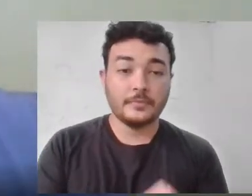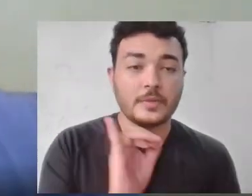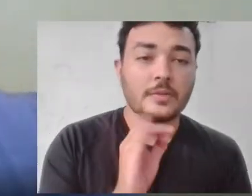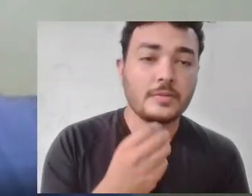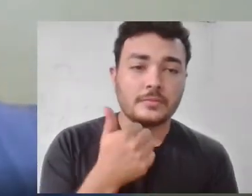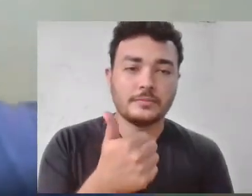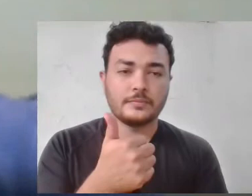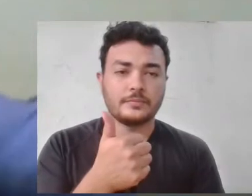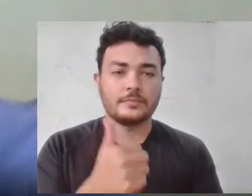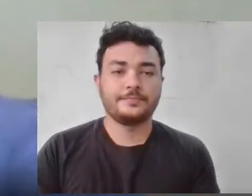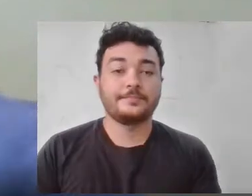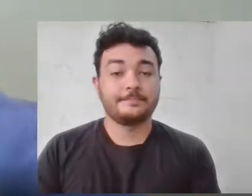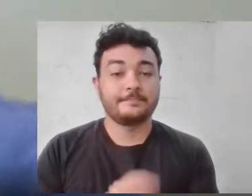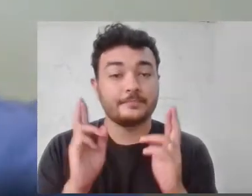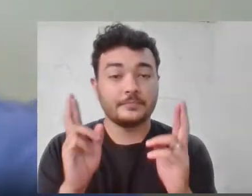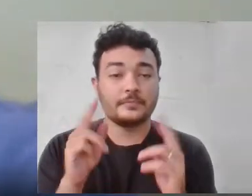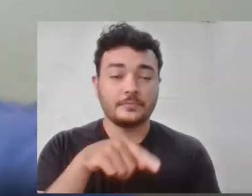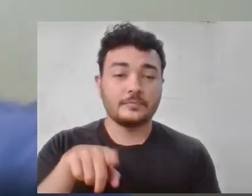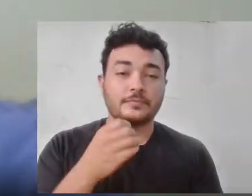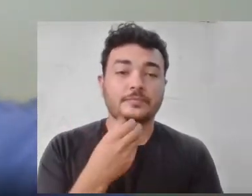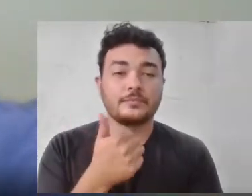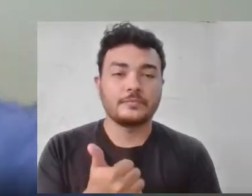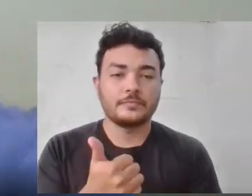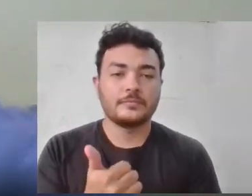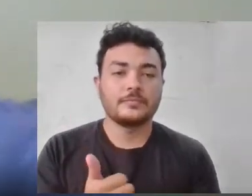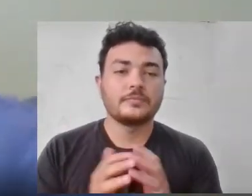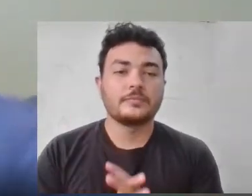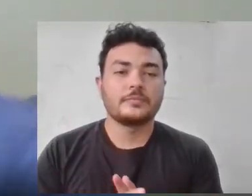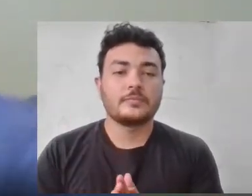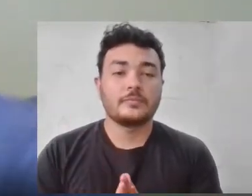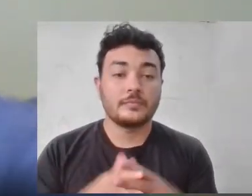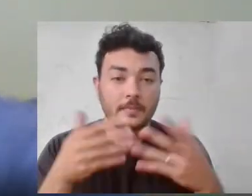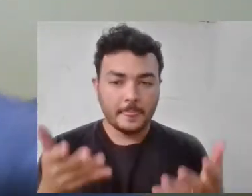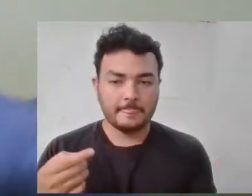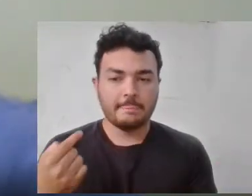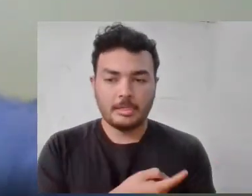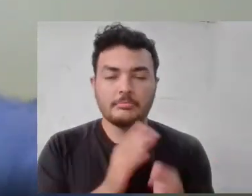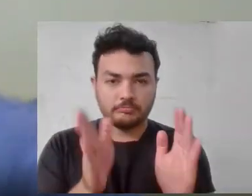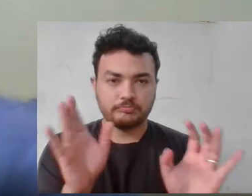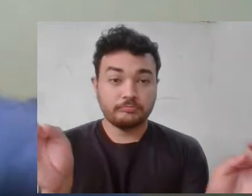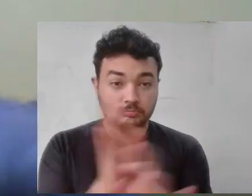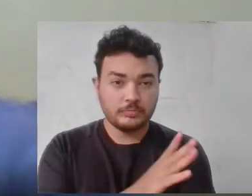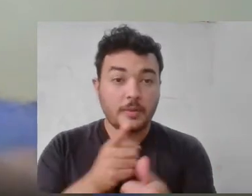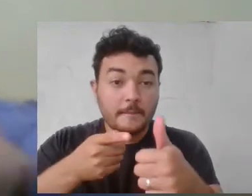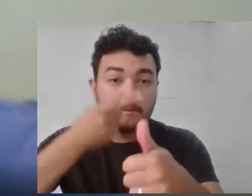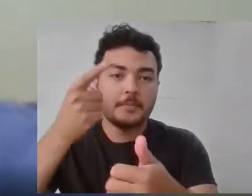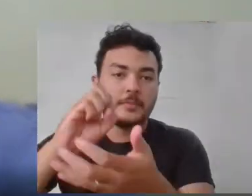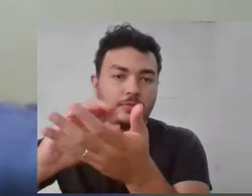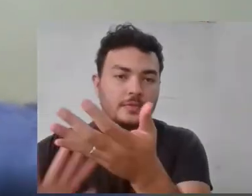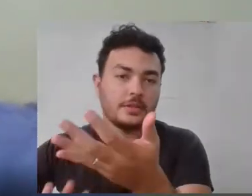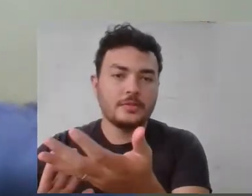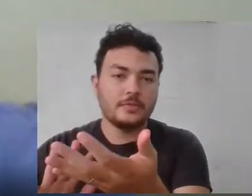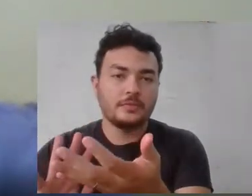Olá pessoal, tudo bem? Espero que esteja tudo tranquilo com vocês, tá? Então a gente já encerrou a primeira atividade da